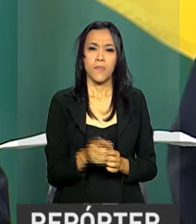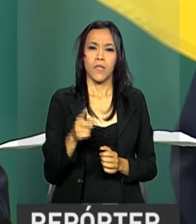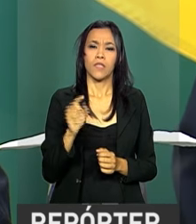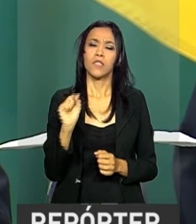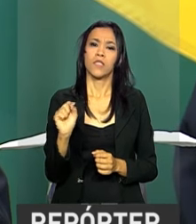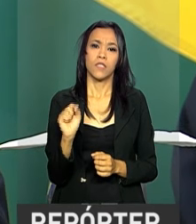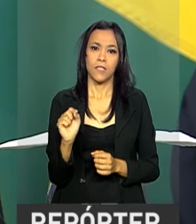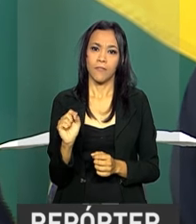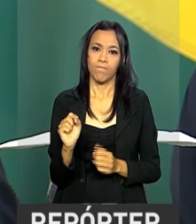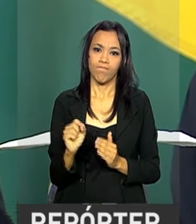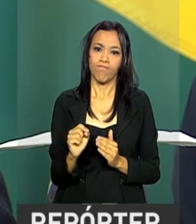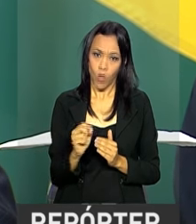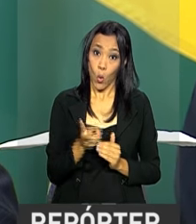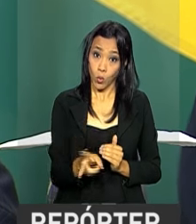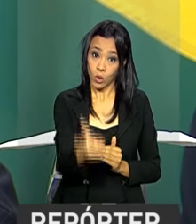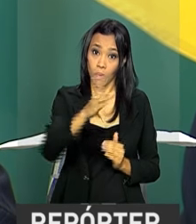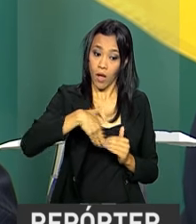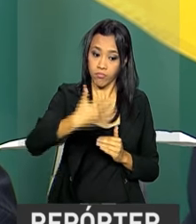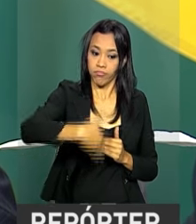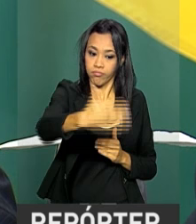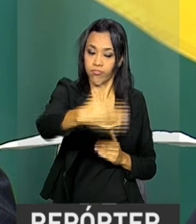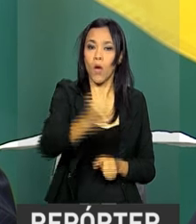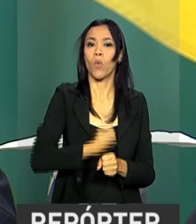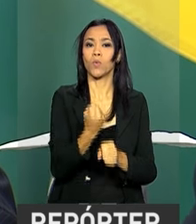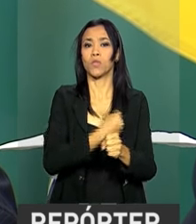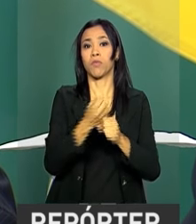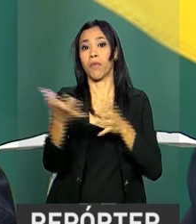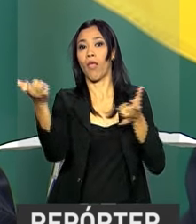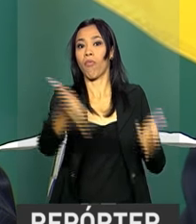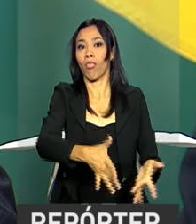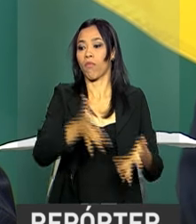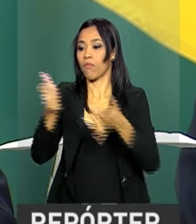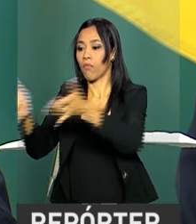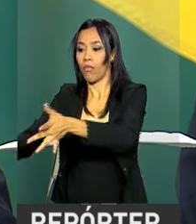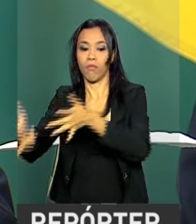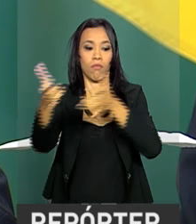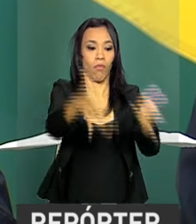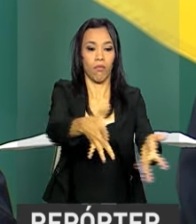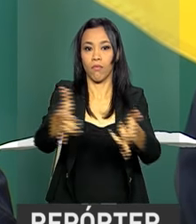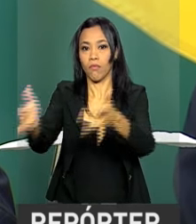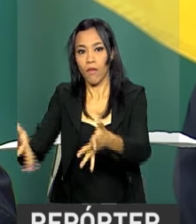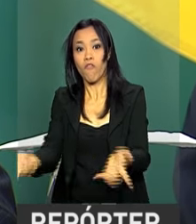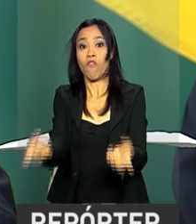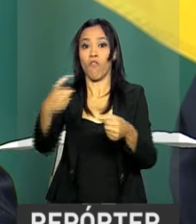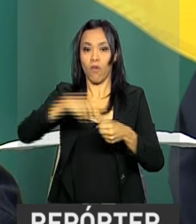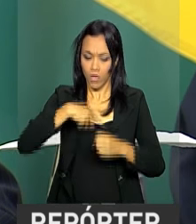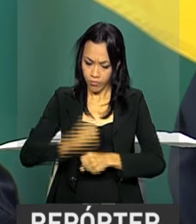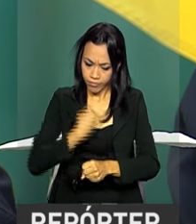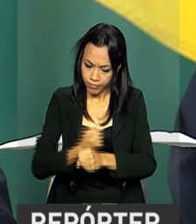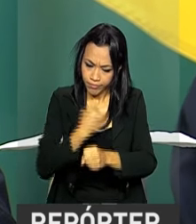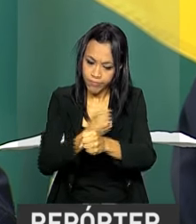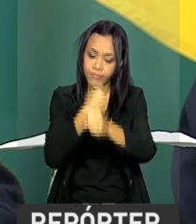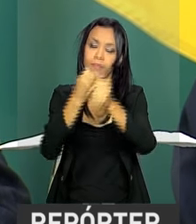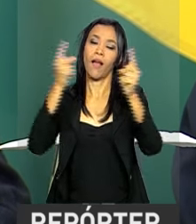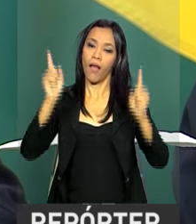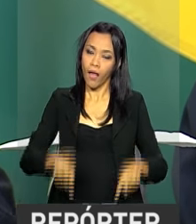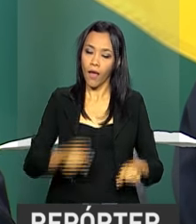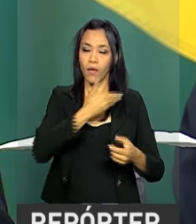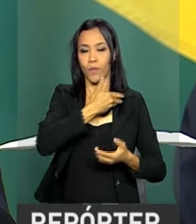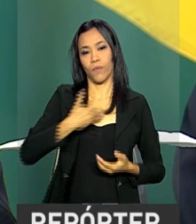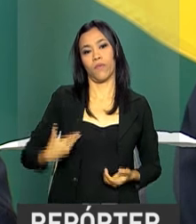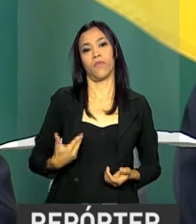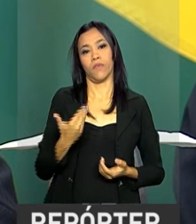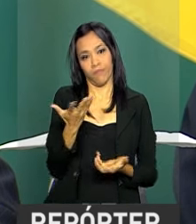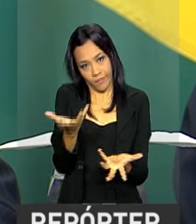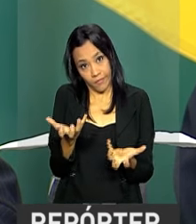prosseguir nas obras que estão paralisadas tem em vista exata e precisamente aquilo que o nosso governo quer, ou seja,